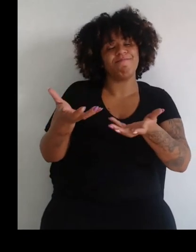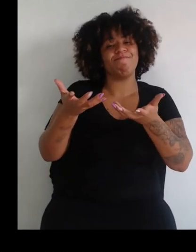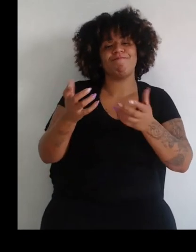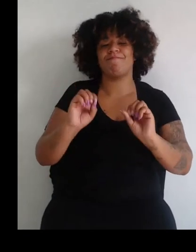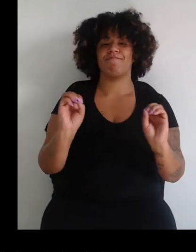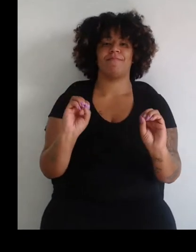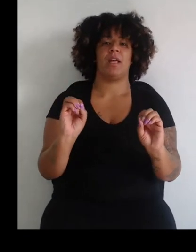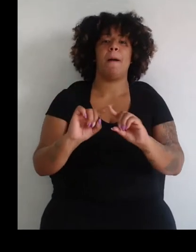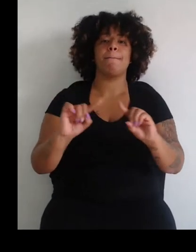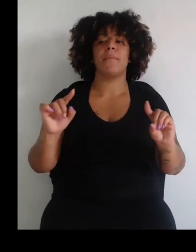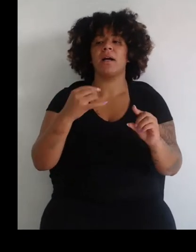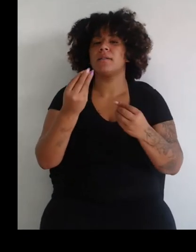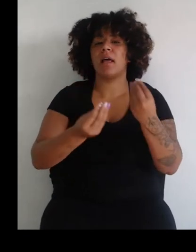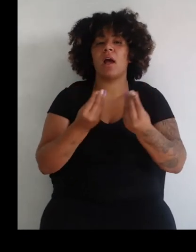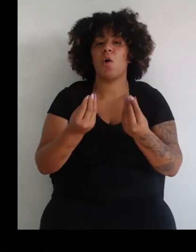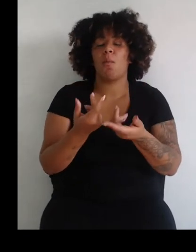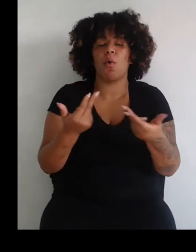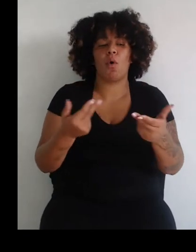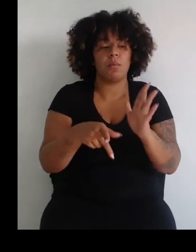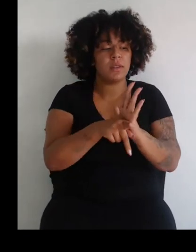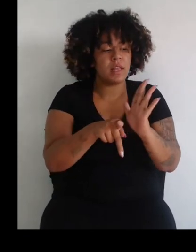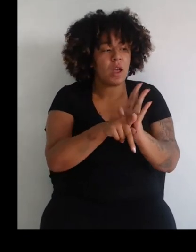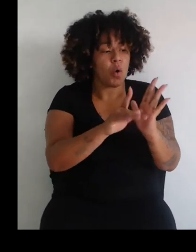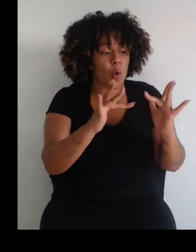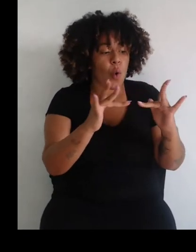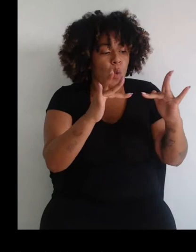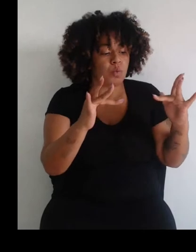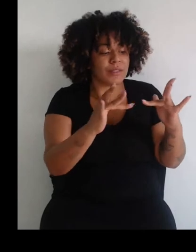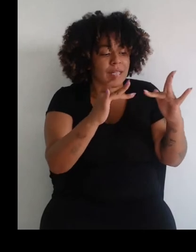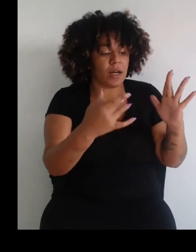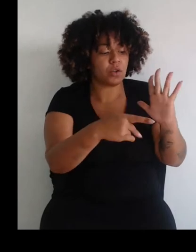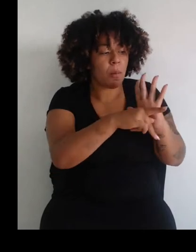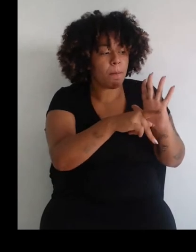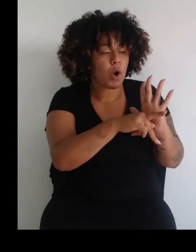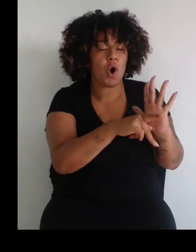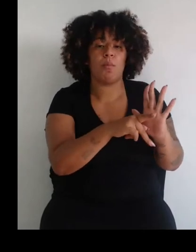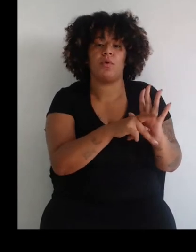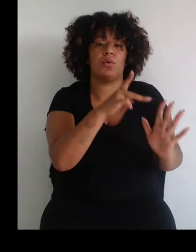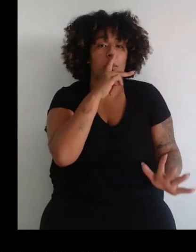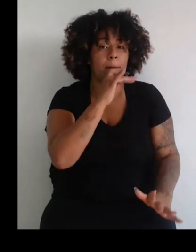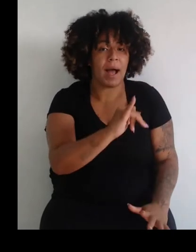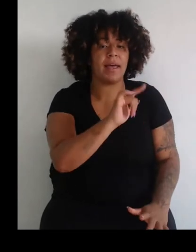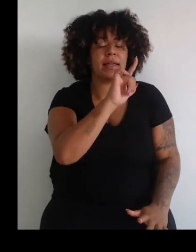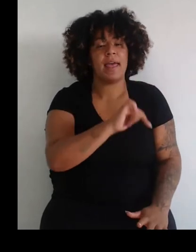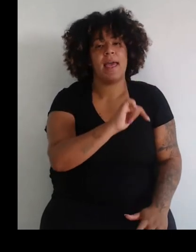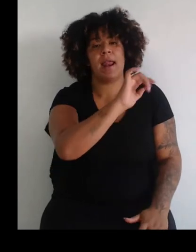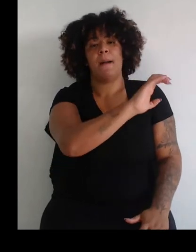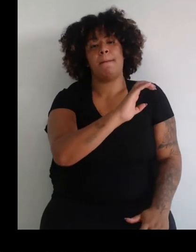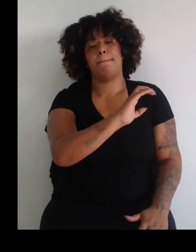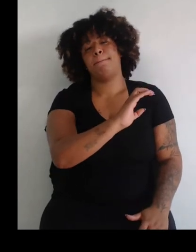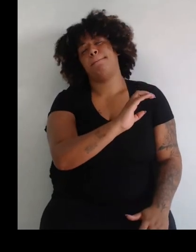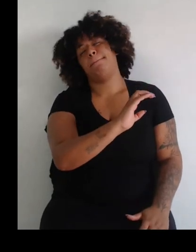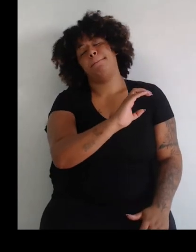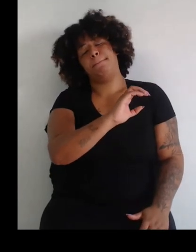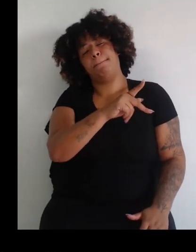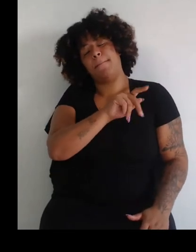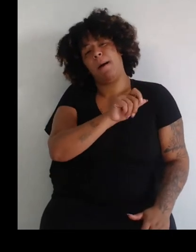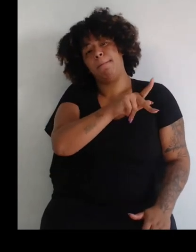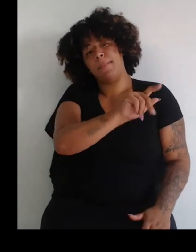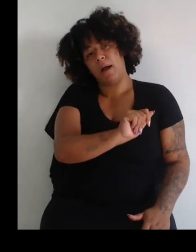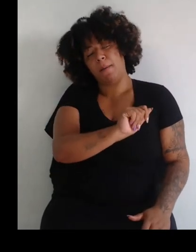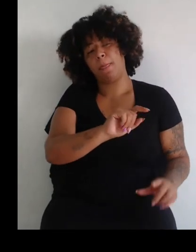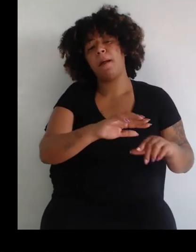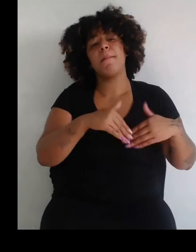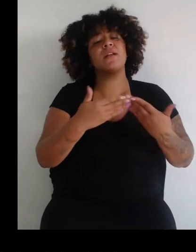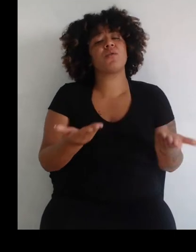estar enraizada em seu relacionamento com o pai o Papa sendo o pai em italiano Silvestre continua Quais foram os seus